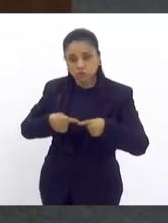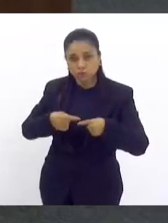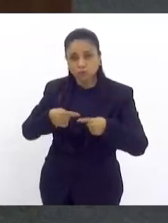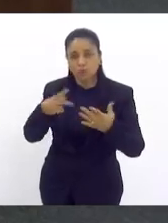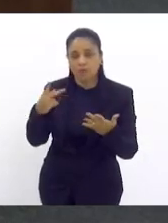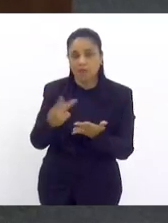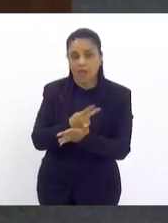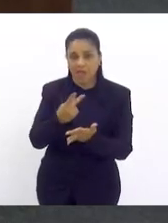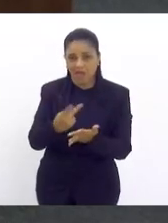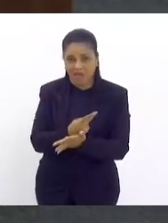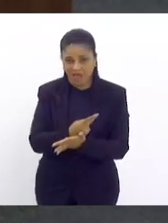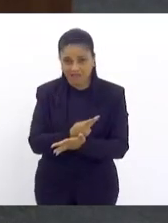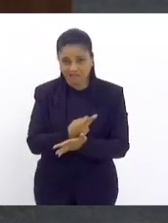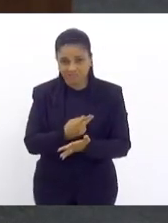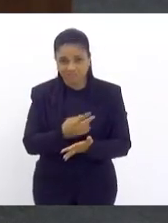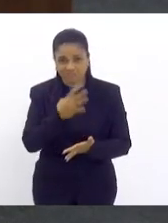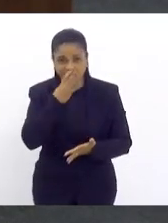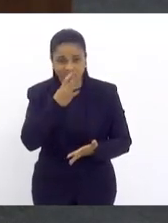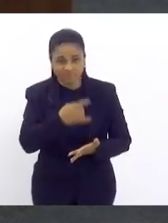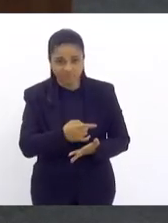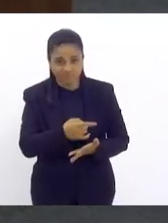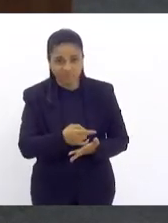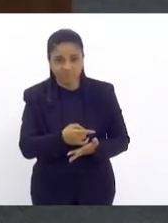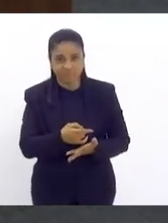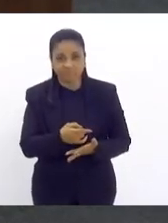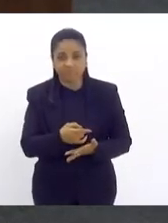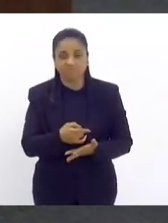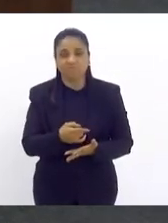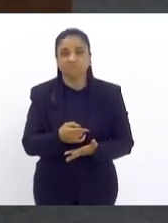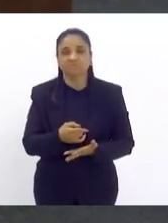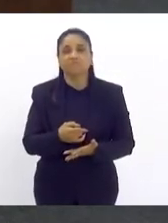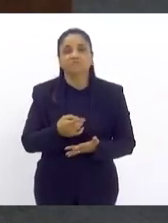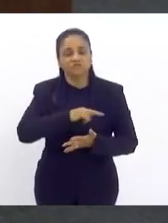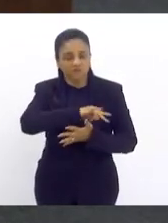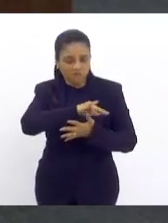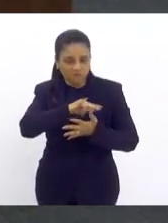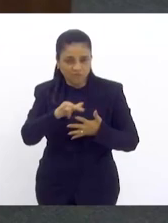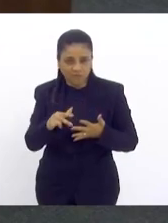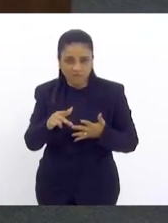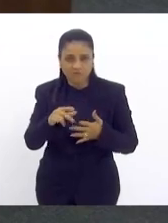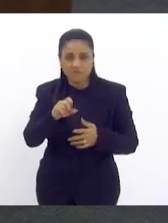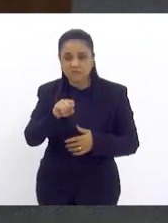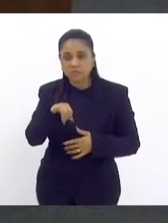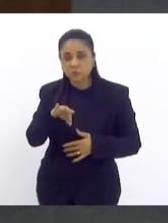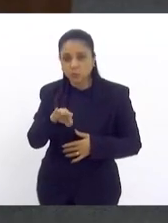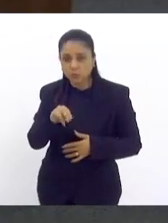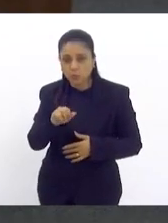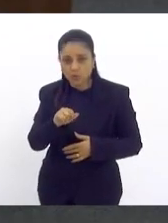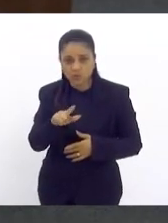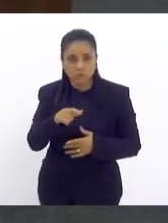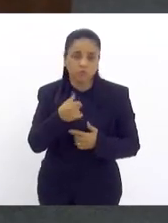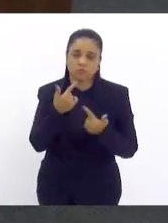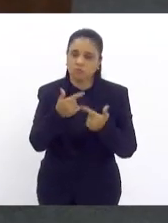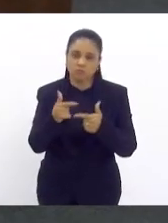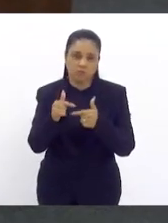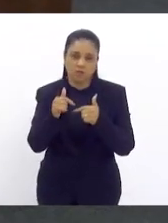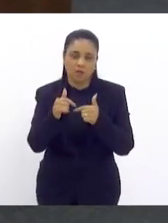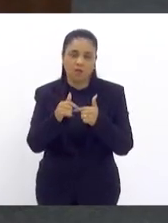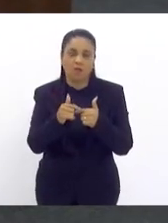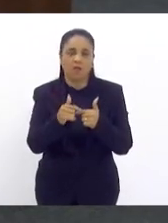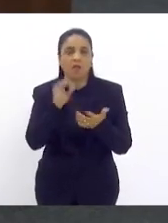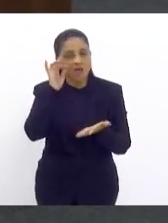Leviana e ouvindo bilado por uma série de questões que não dizem respeito Inclusive a verdade